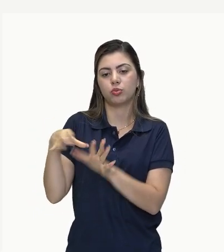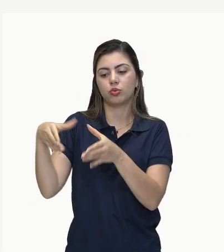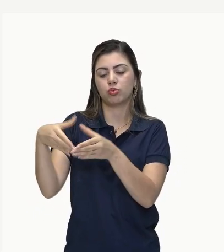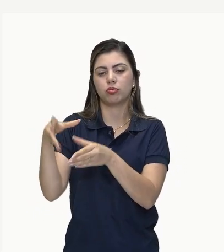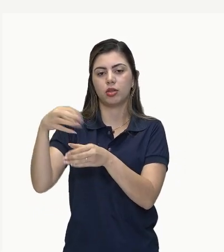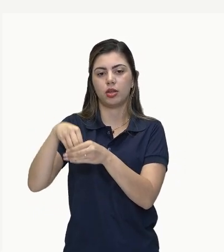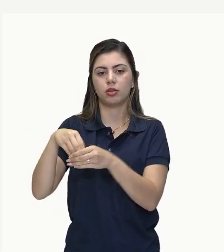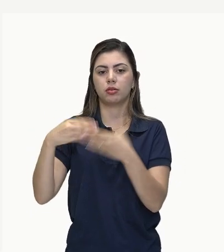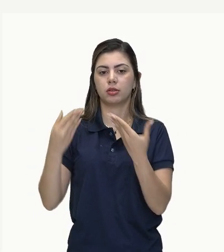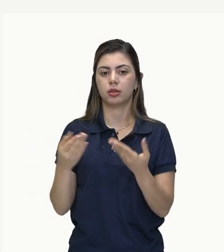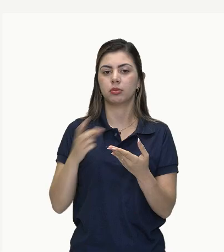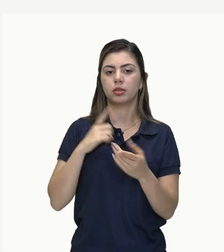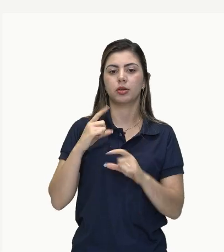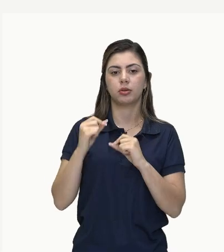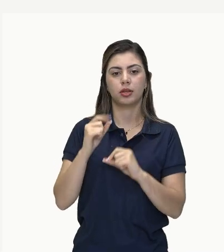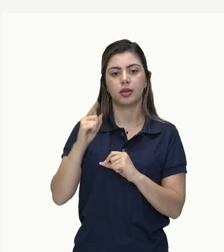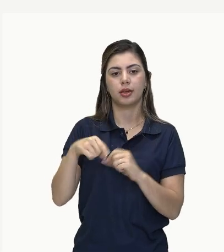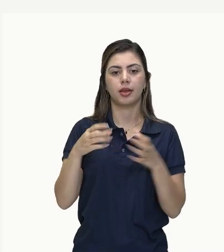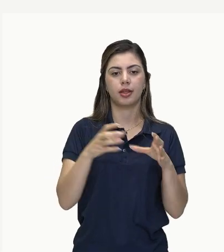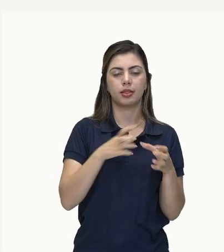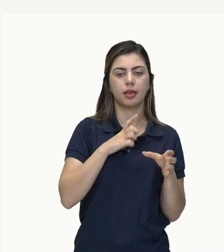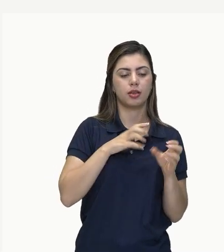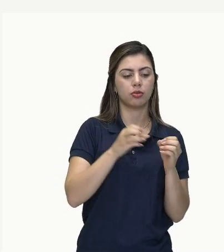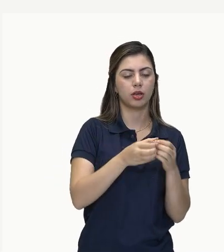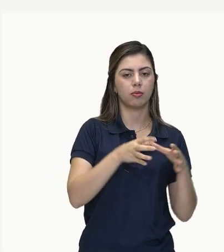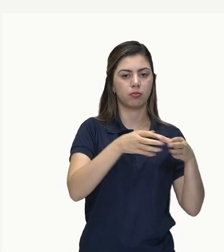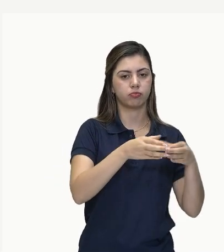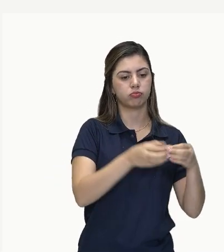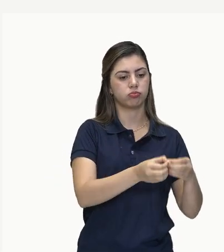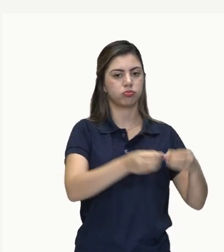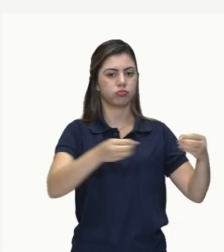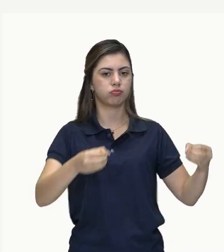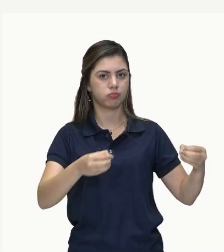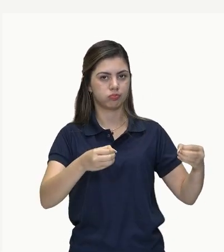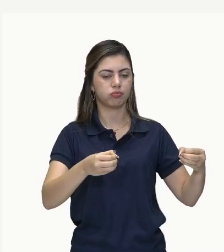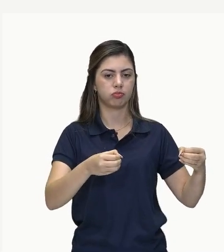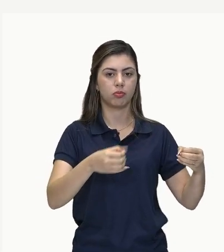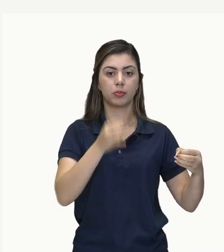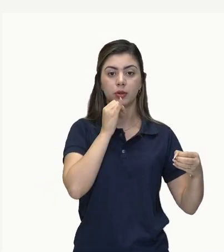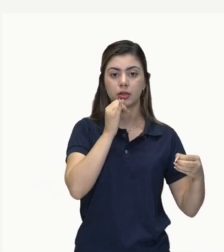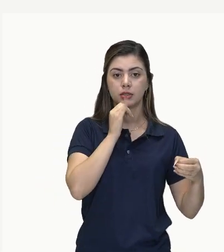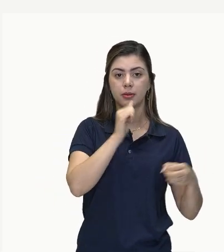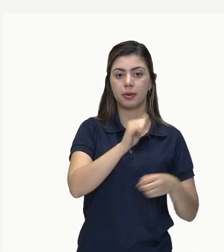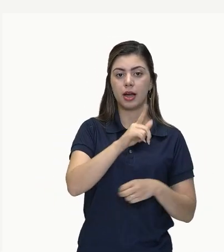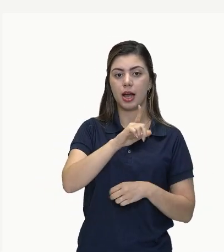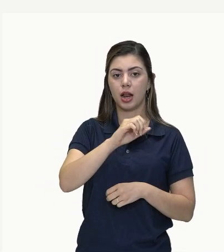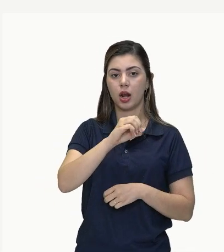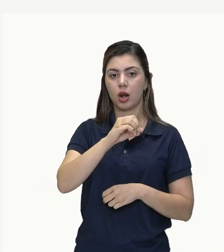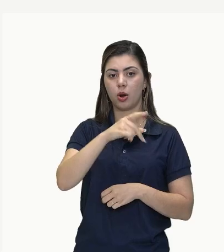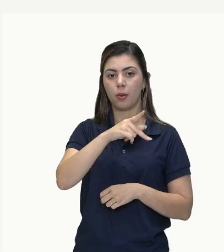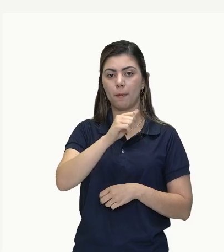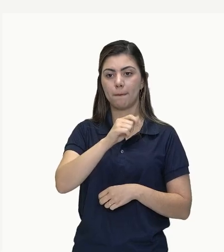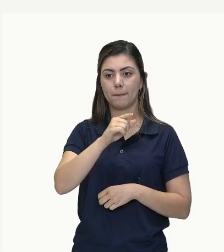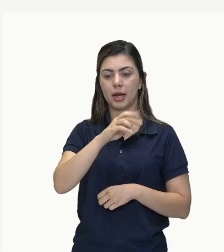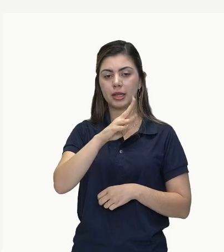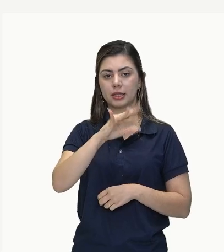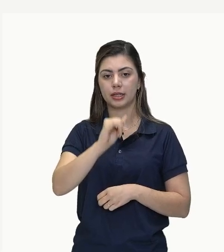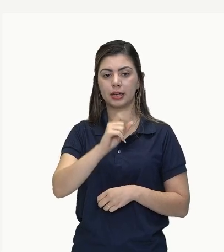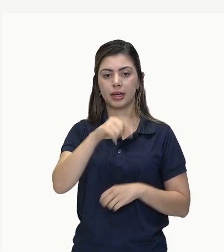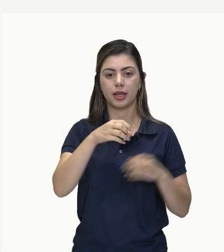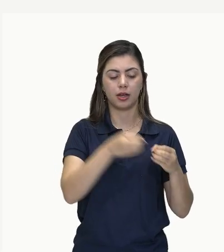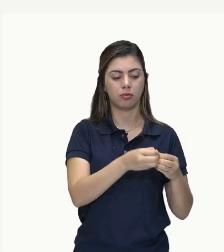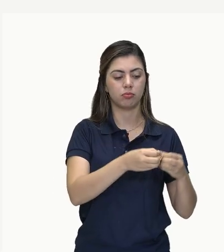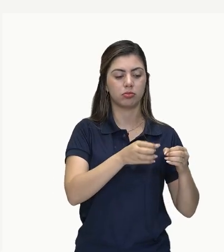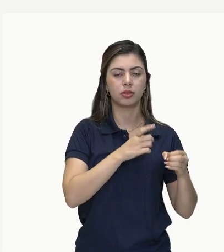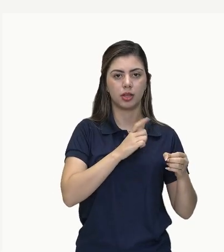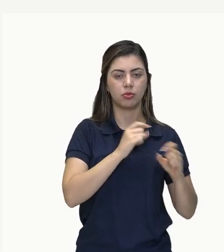observa o processo de evolução e isolamento reprodutivo, né? No caso da alopátrica, que é o isolamento geográfico, e no final a